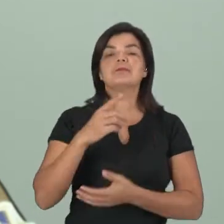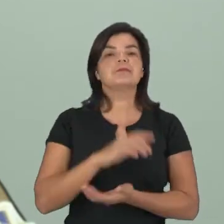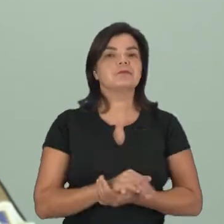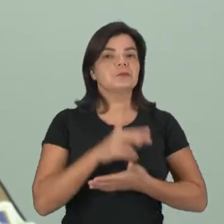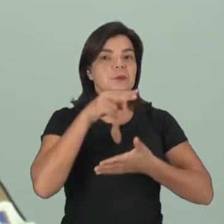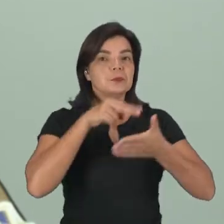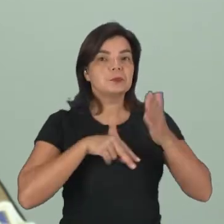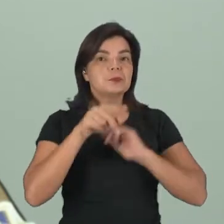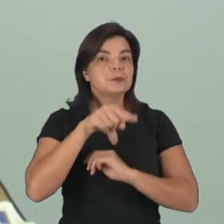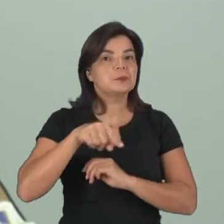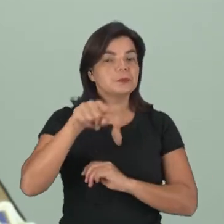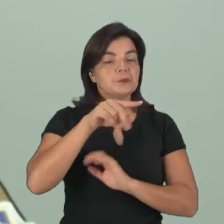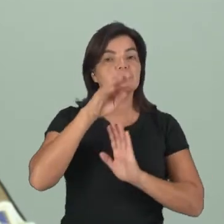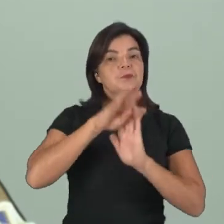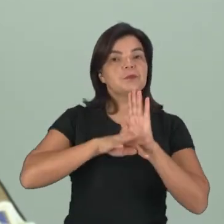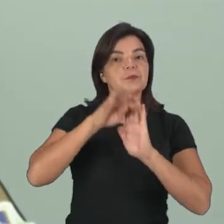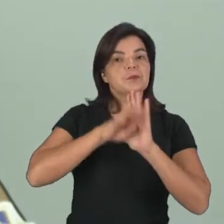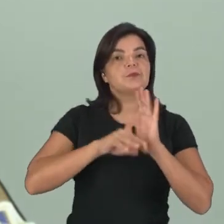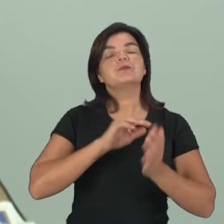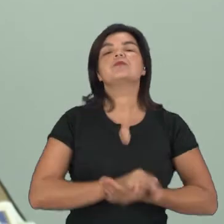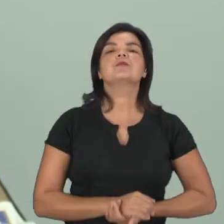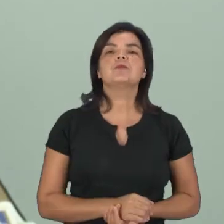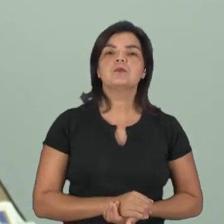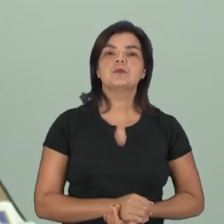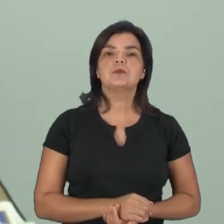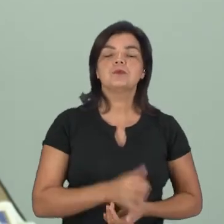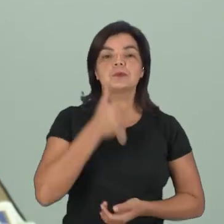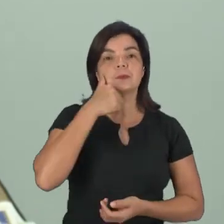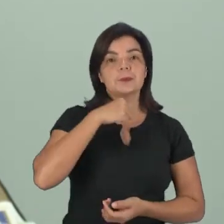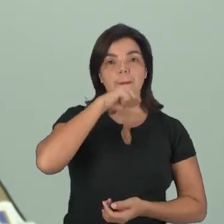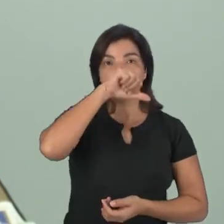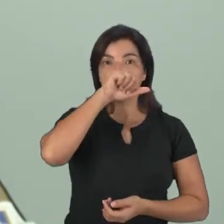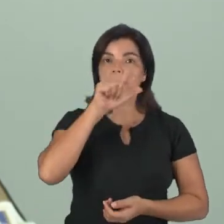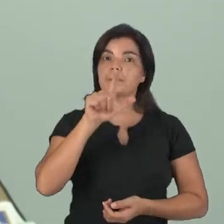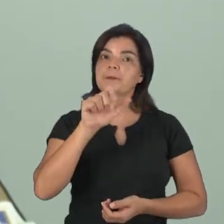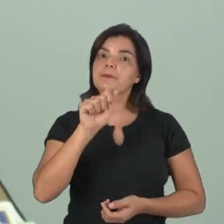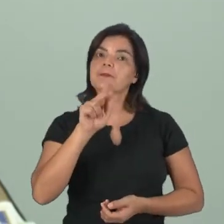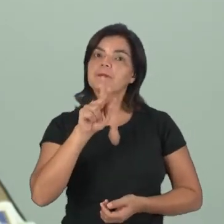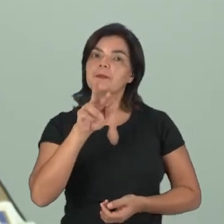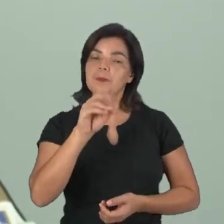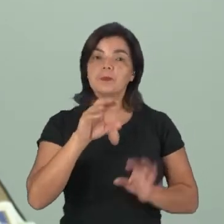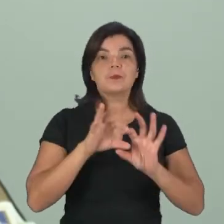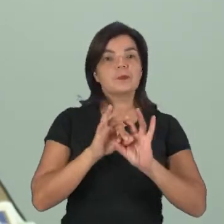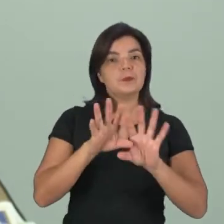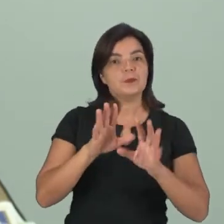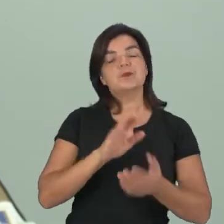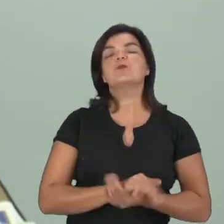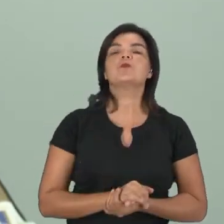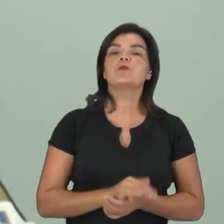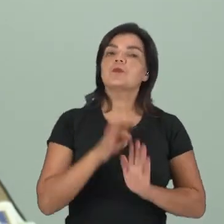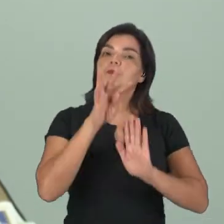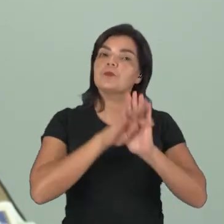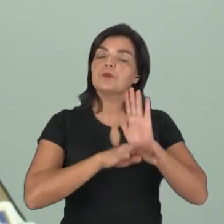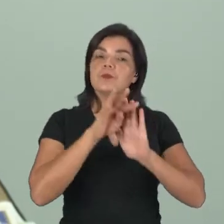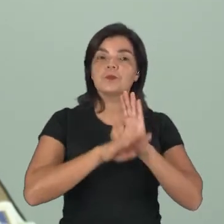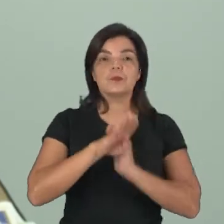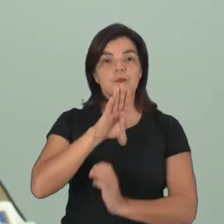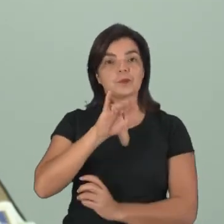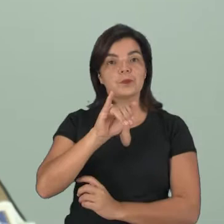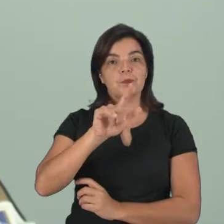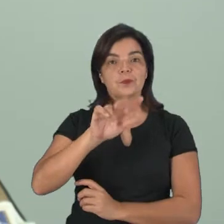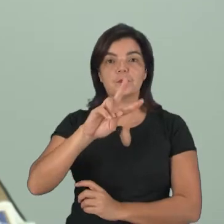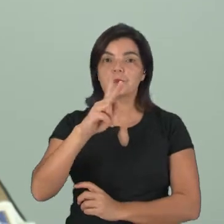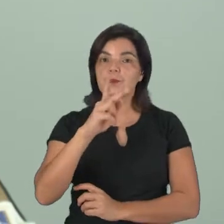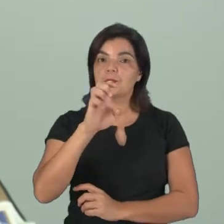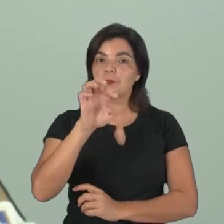tenho vou ler para vocês um texto que a mãe de Laura deixou para ela então esse texto é um bilhetinho